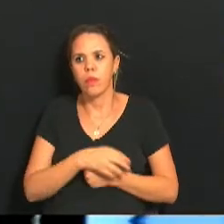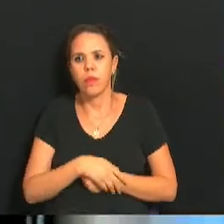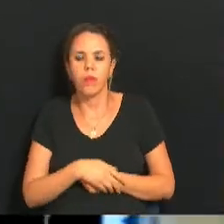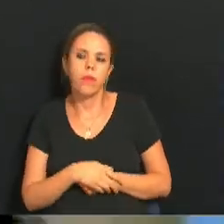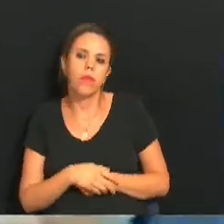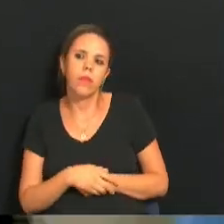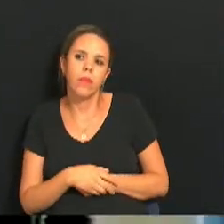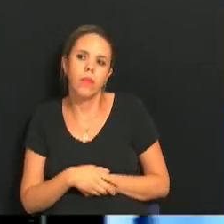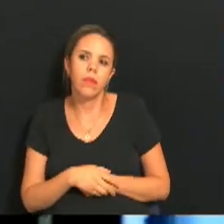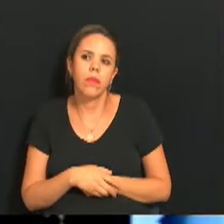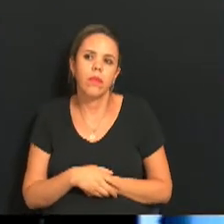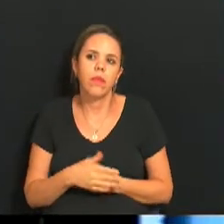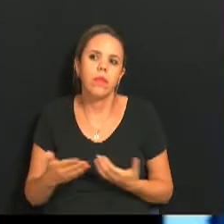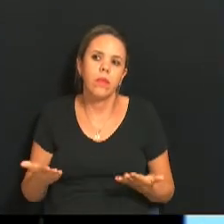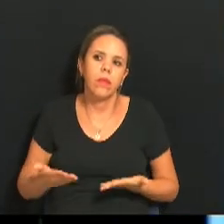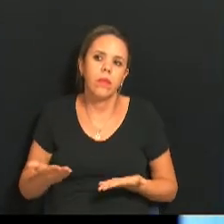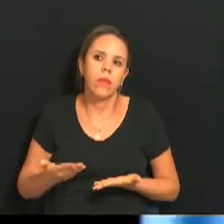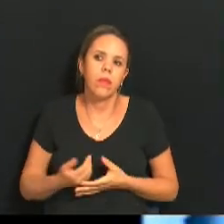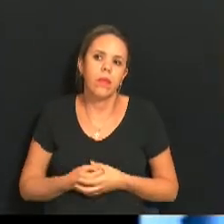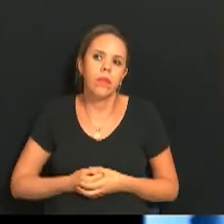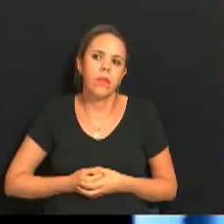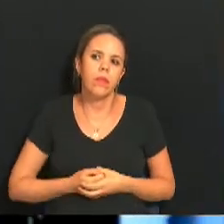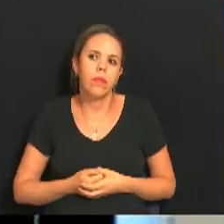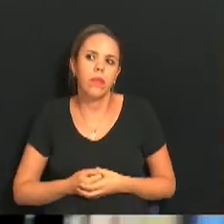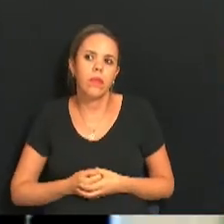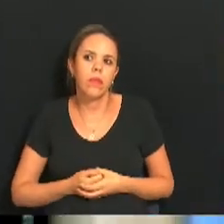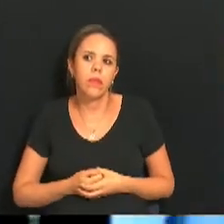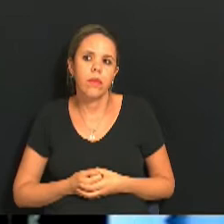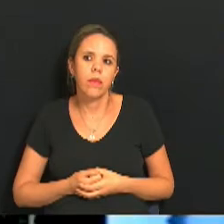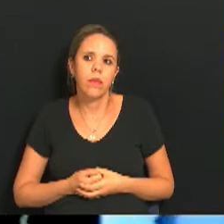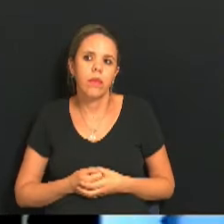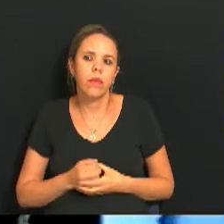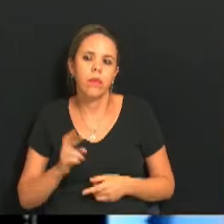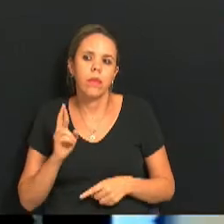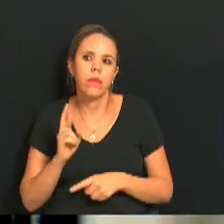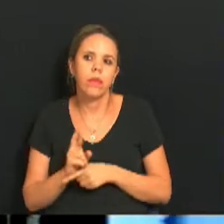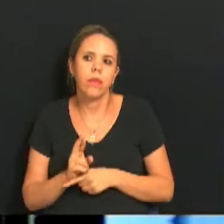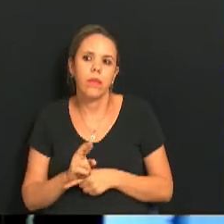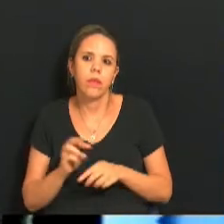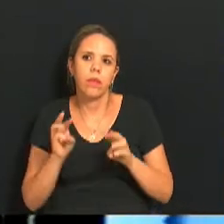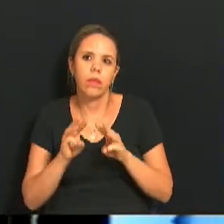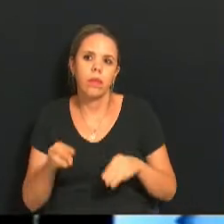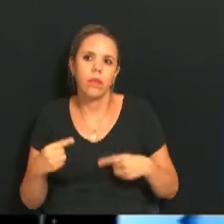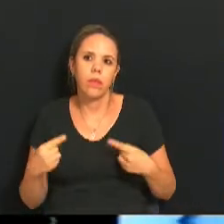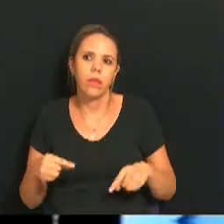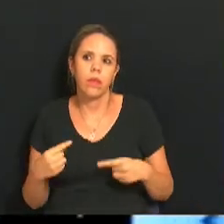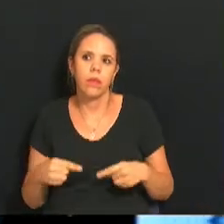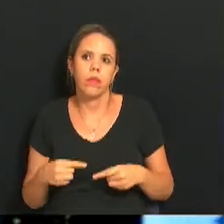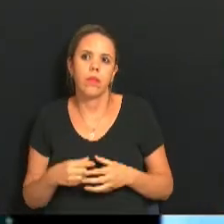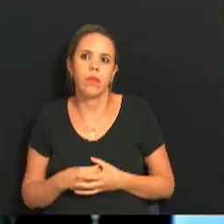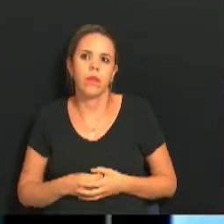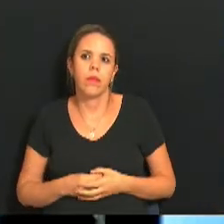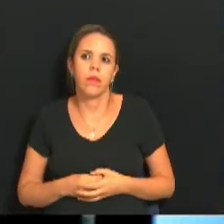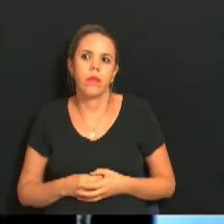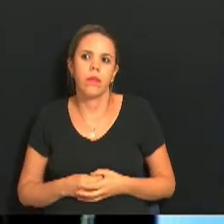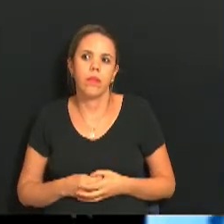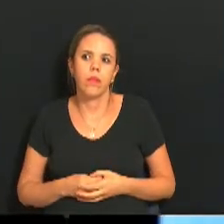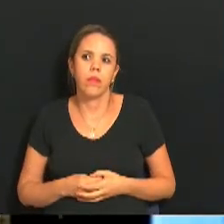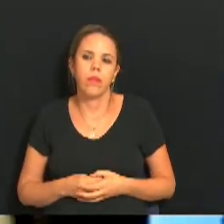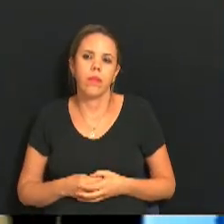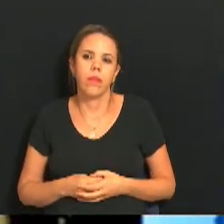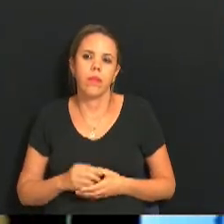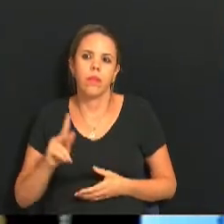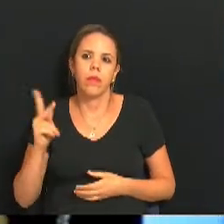Dulce de PC e hoje ela é a representante da museologia dentro do com detaque o